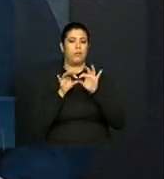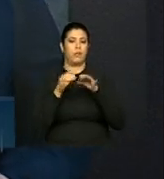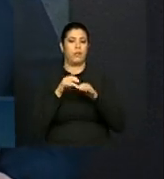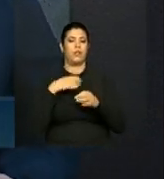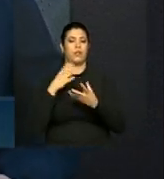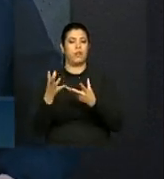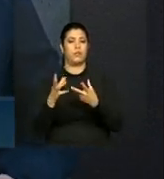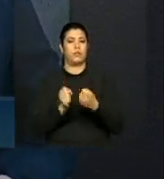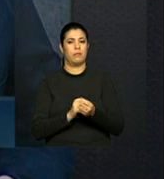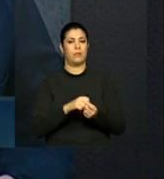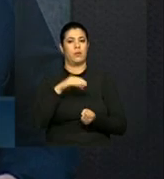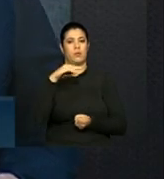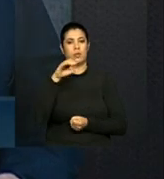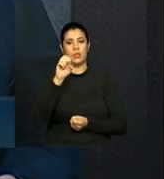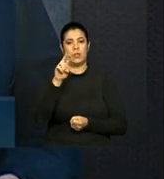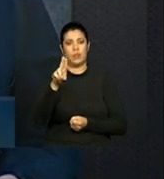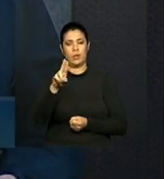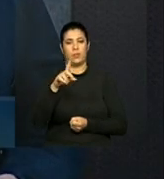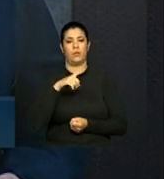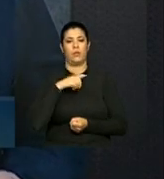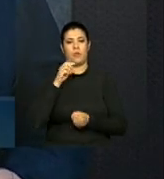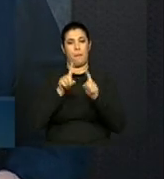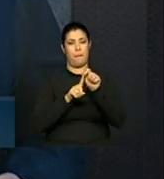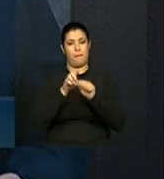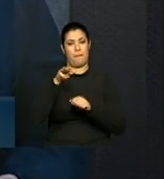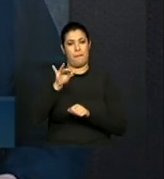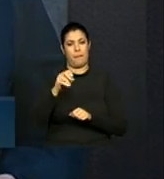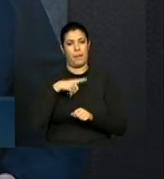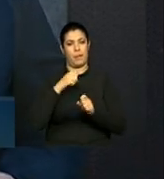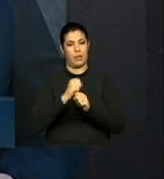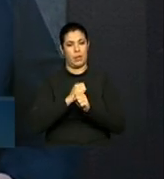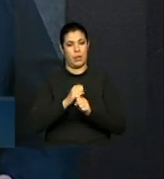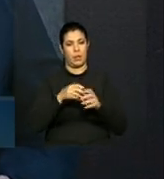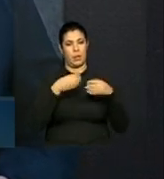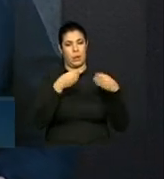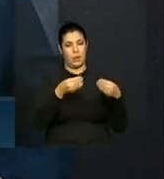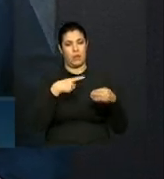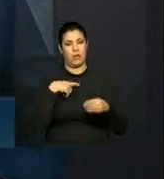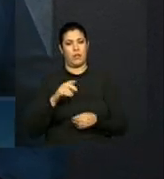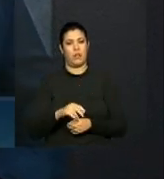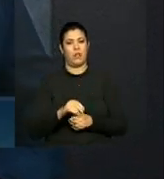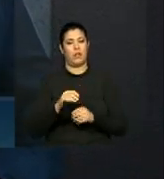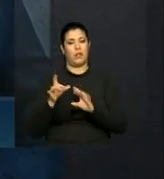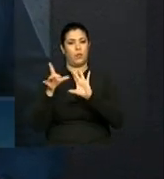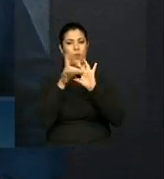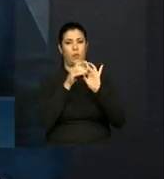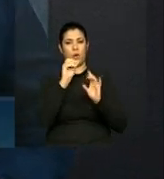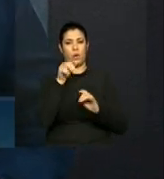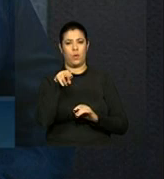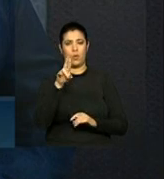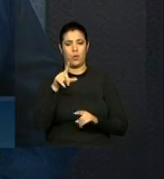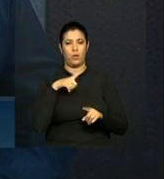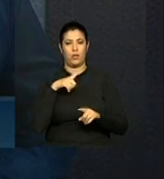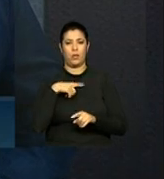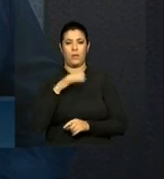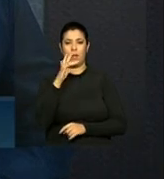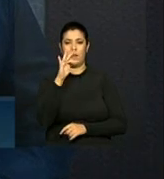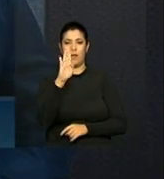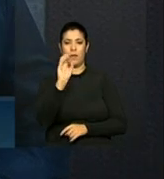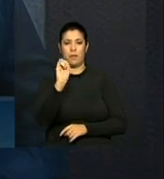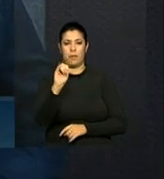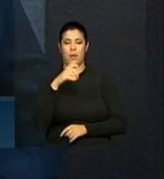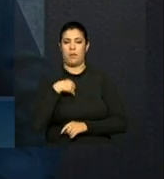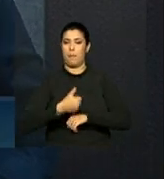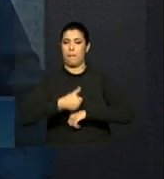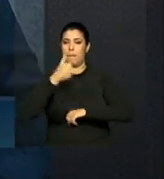CU, capital da Coreia do Sul, da rede de Administração Pública das Nações Unidas, UNSPA, com uma das melhores